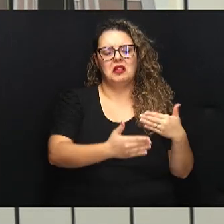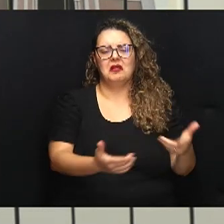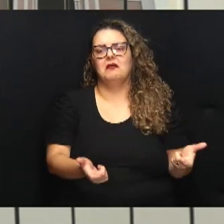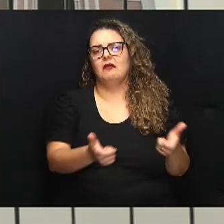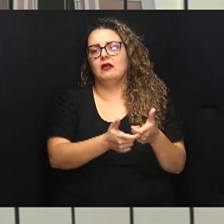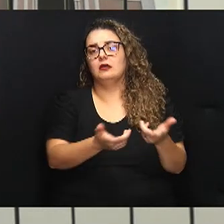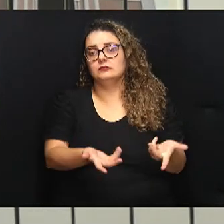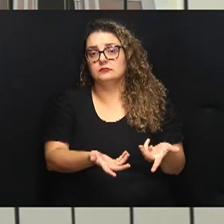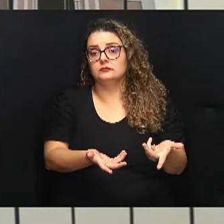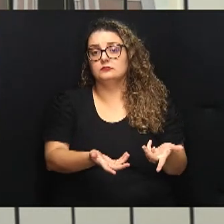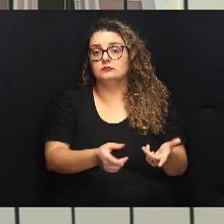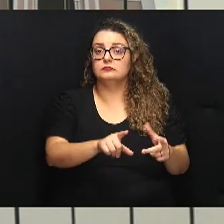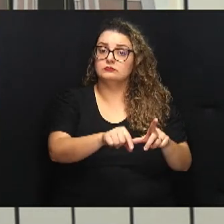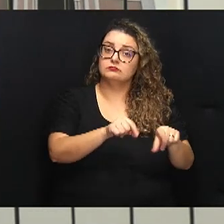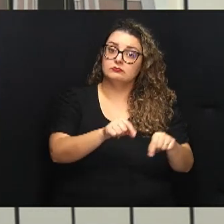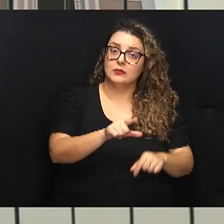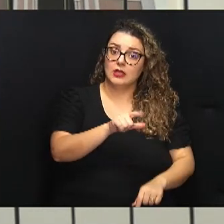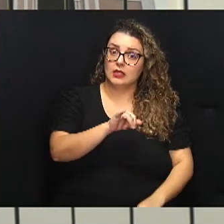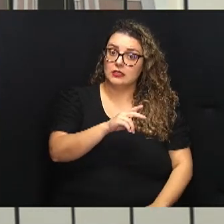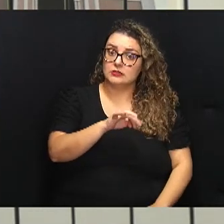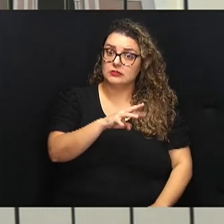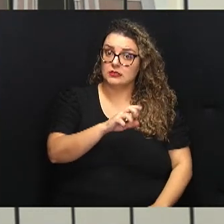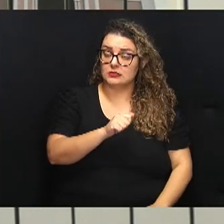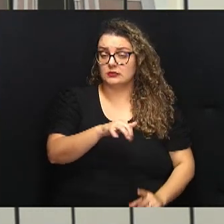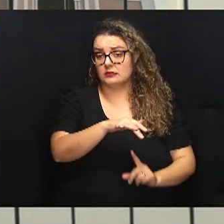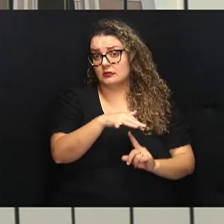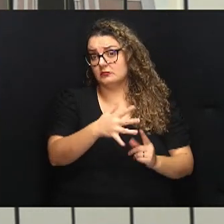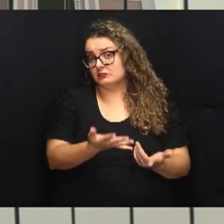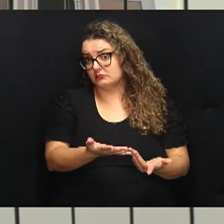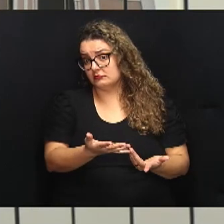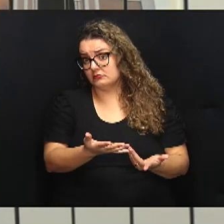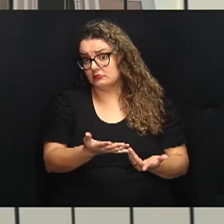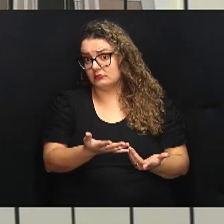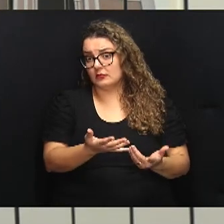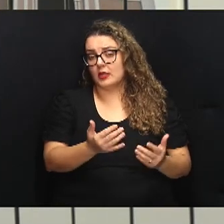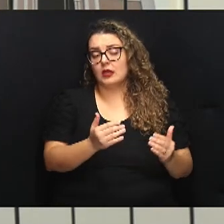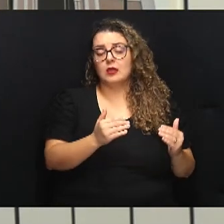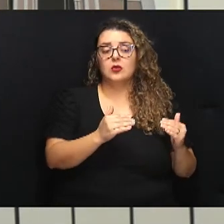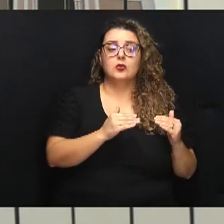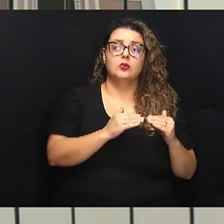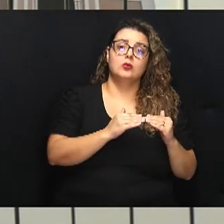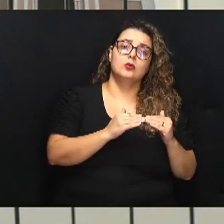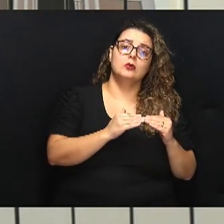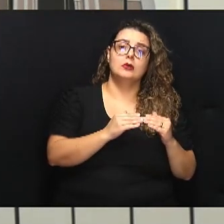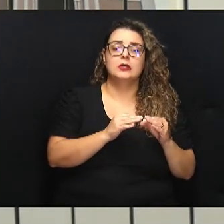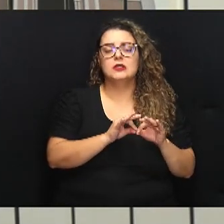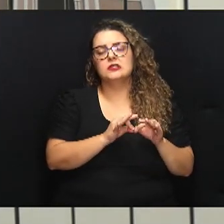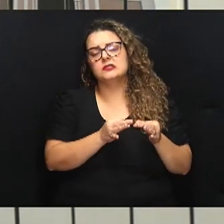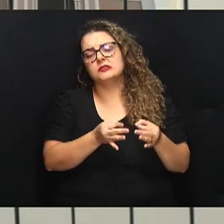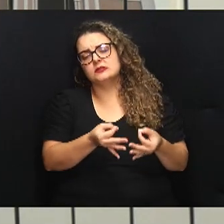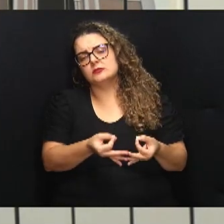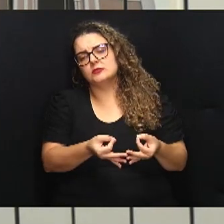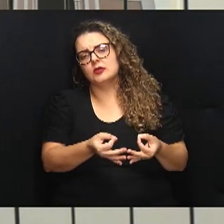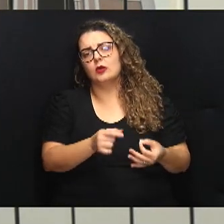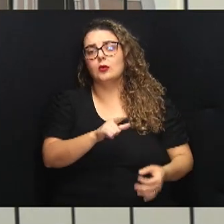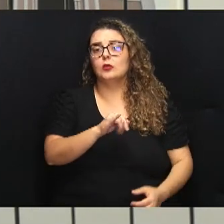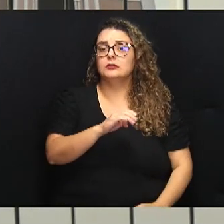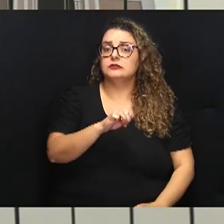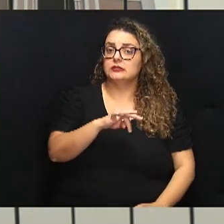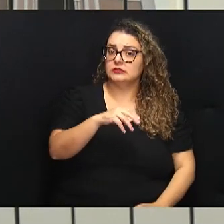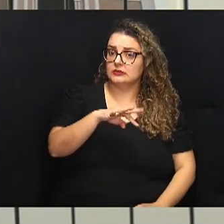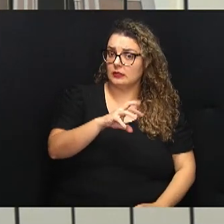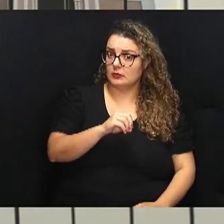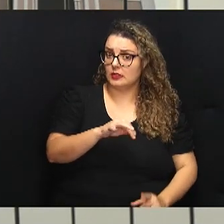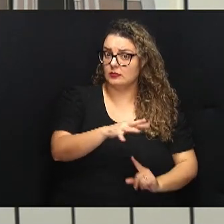processos para a obtenção de licenças ambientais, que vai harmonizar e simplificar o licenciamento ambiental